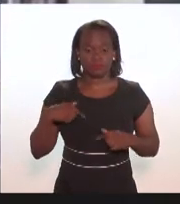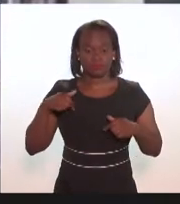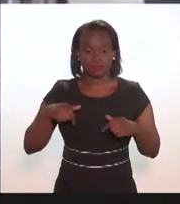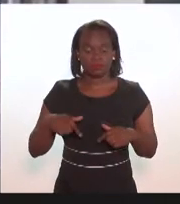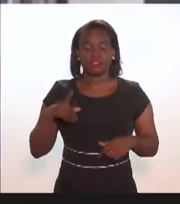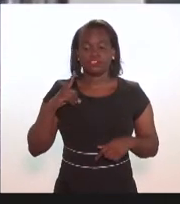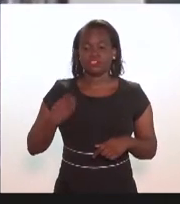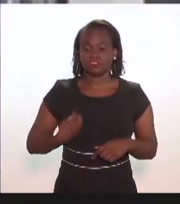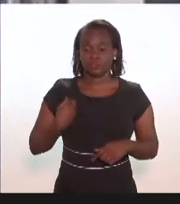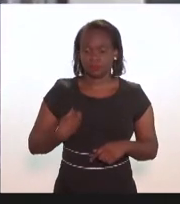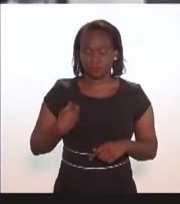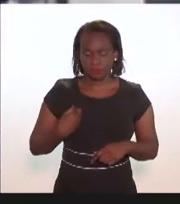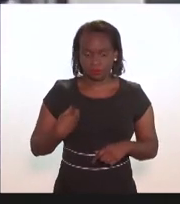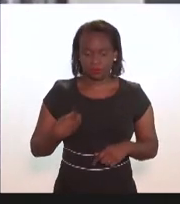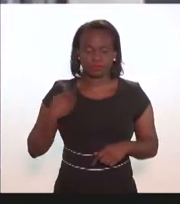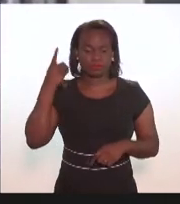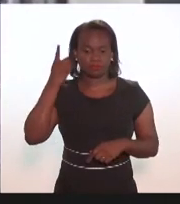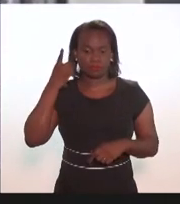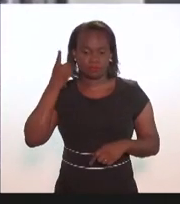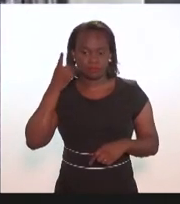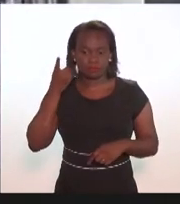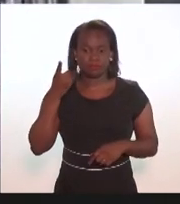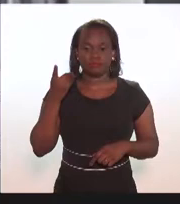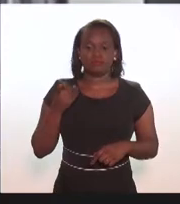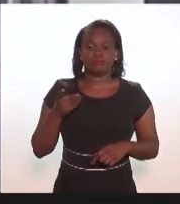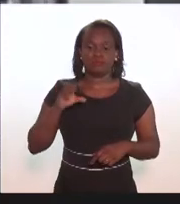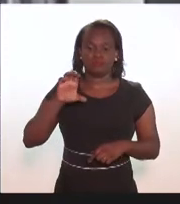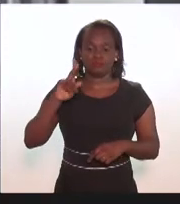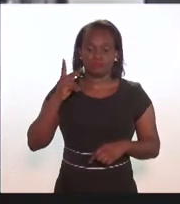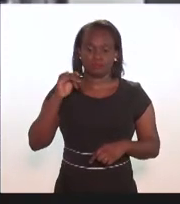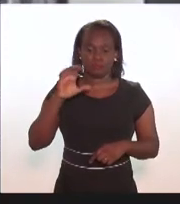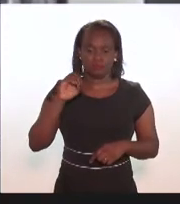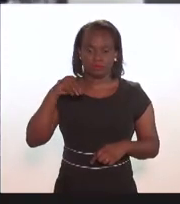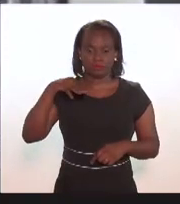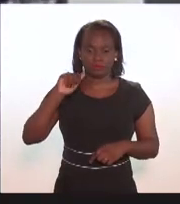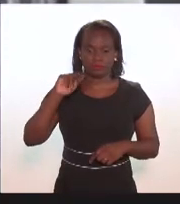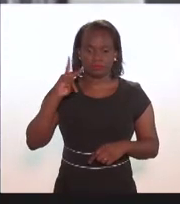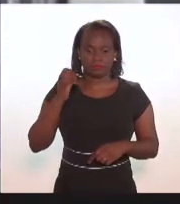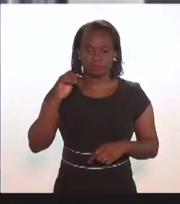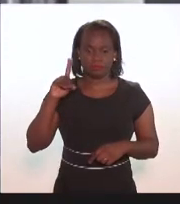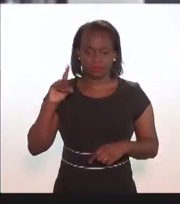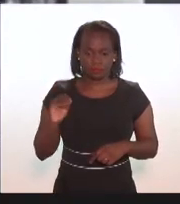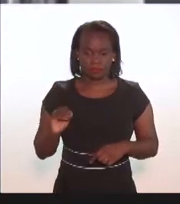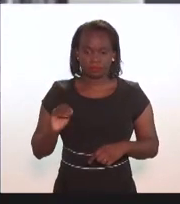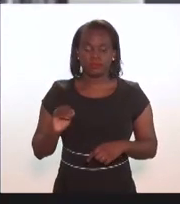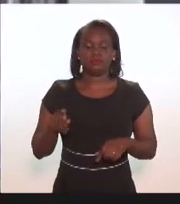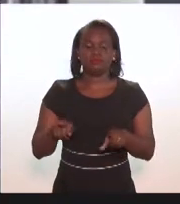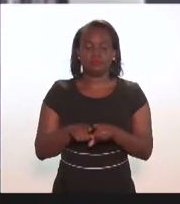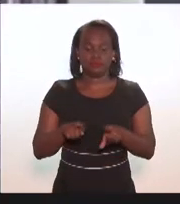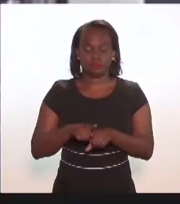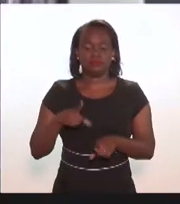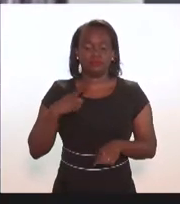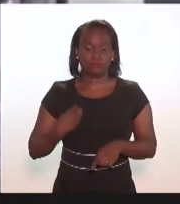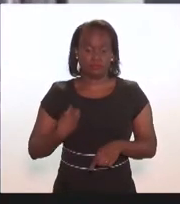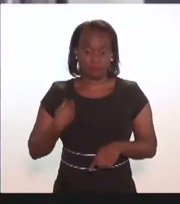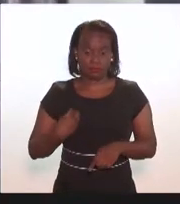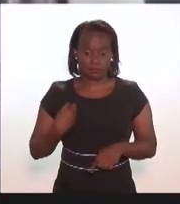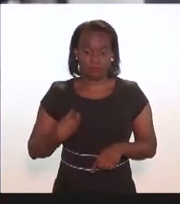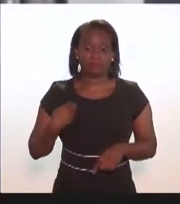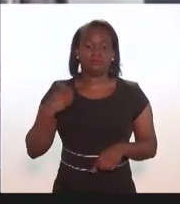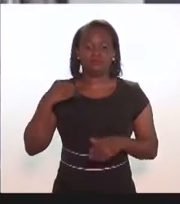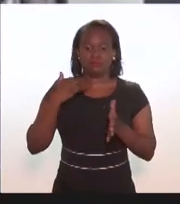a presença dos deputados Chico Machado, né? Estamos com a presença